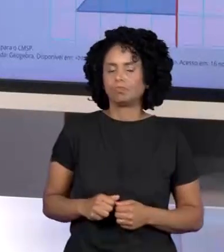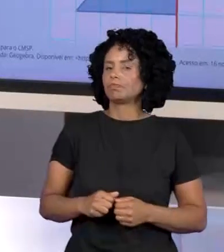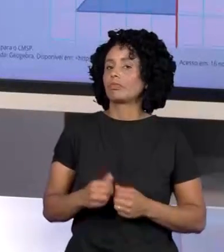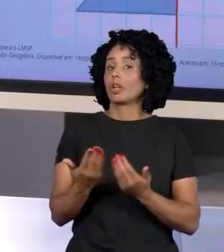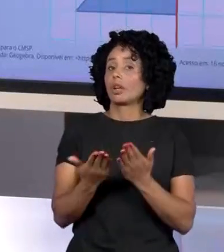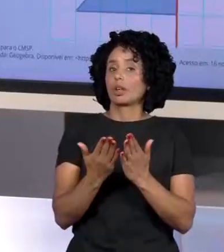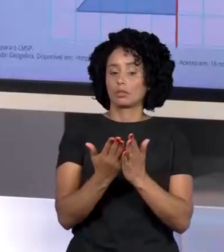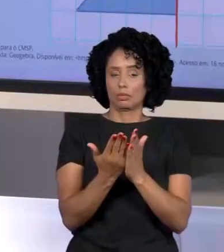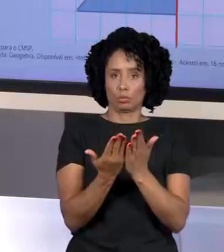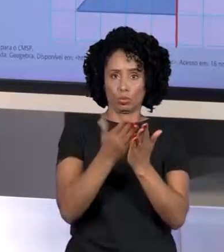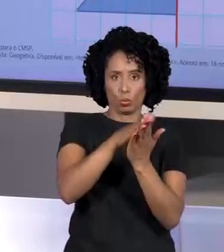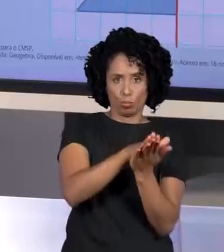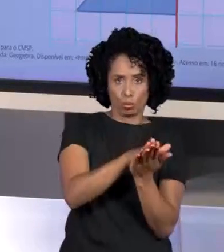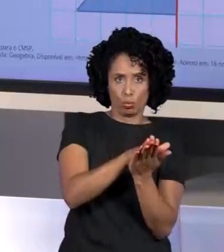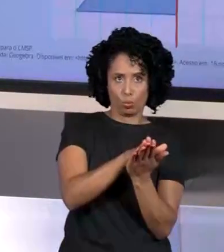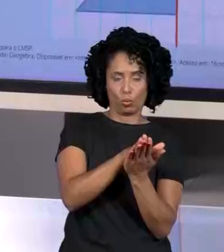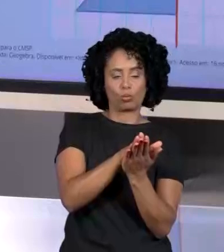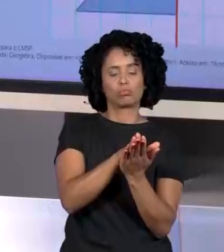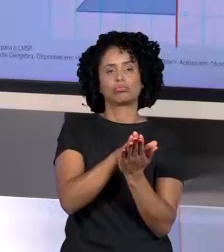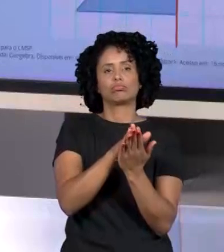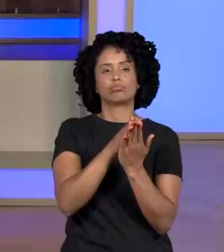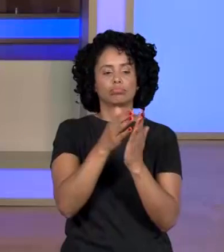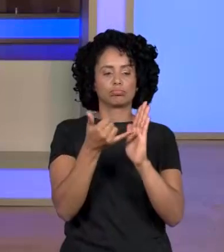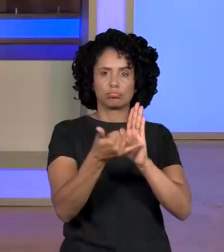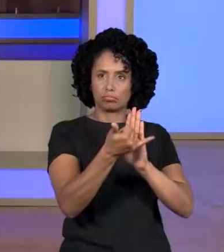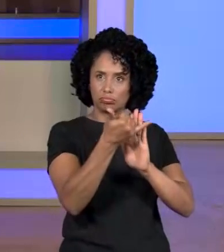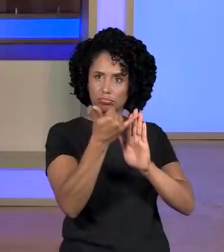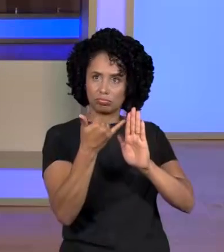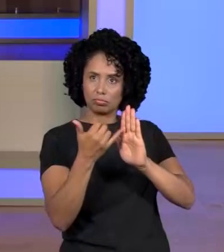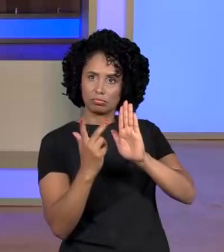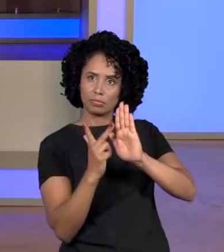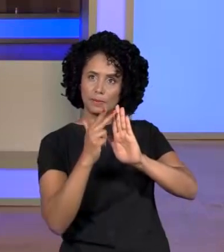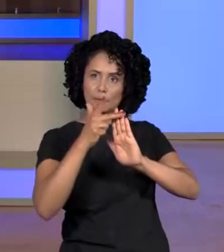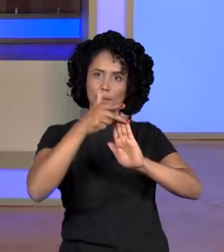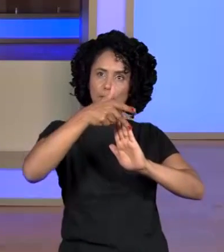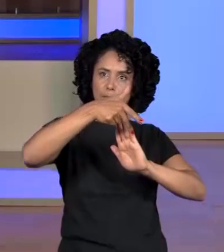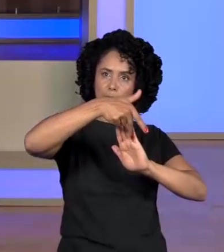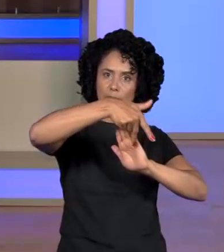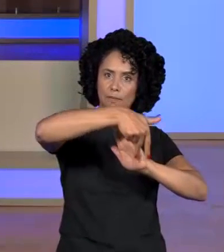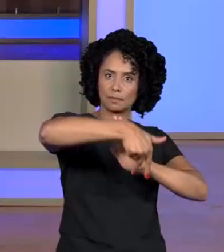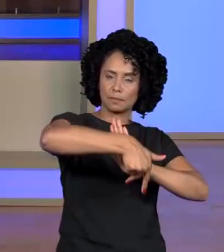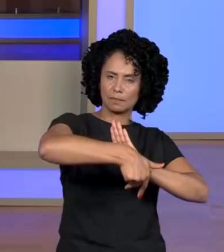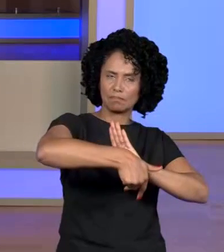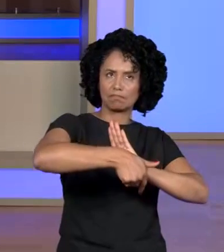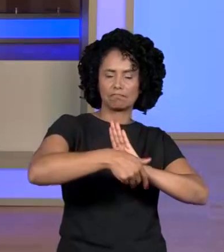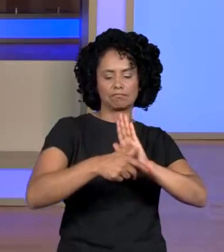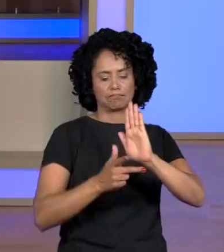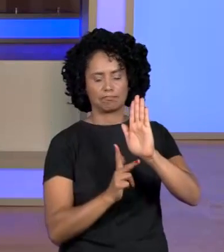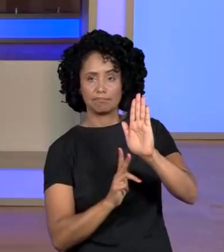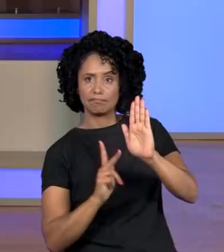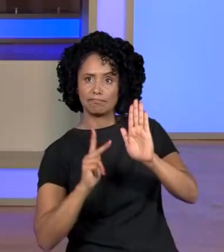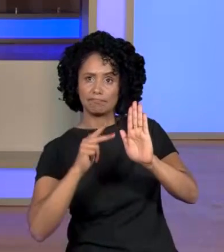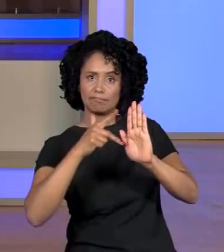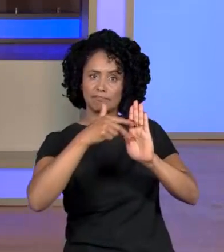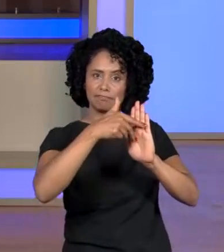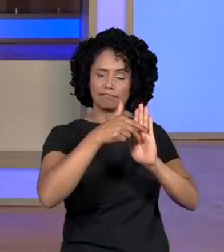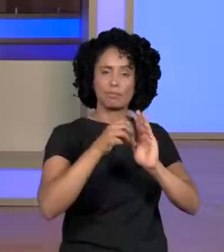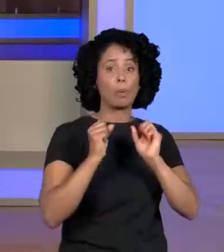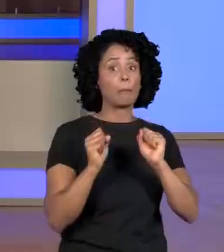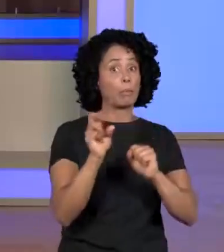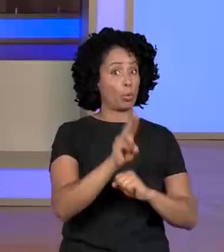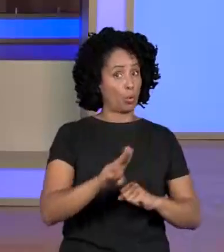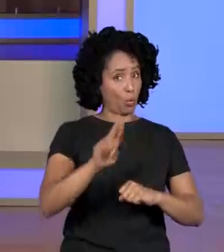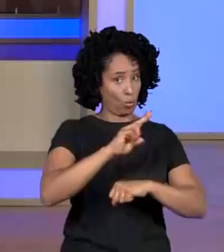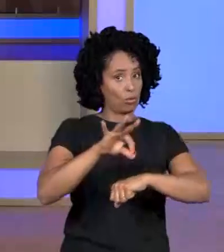por cima da linha aqui, olha só. Você pode fazer usando a régua. Aqui eu fiz a mão livre, tá?